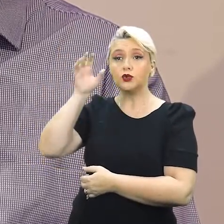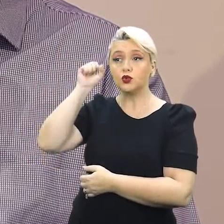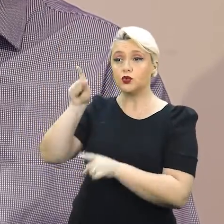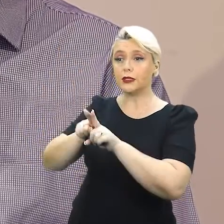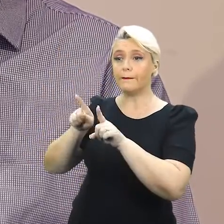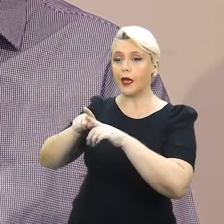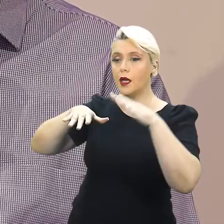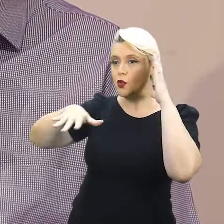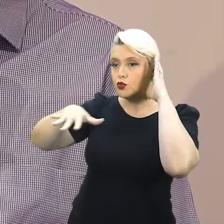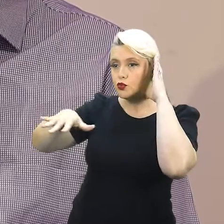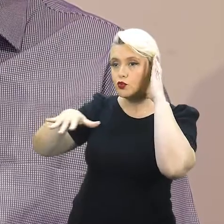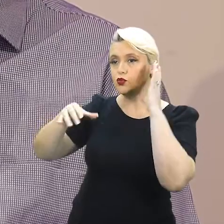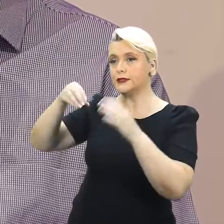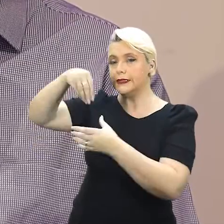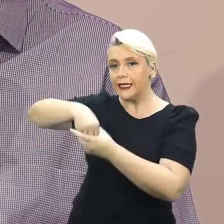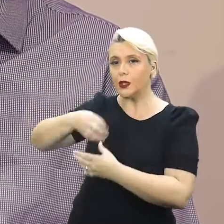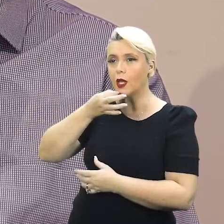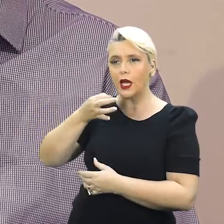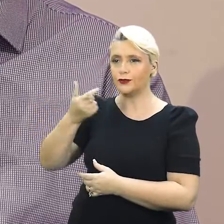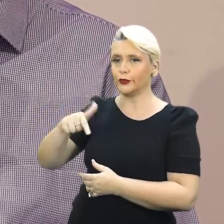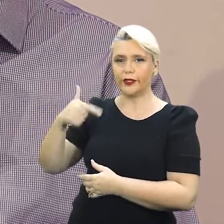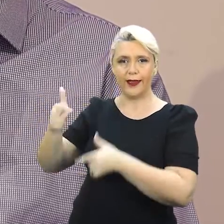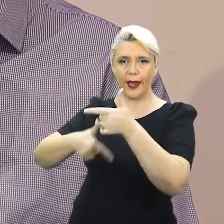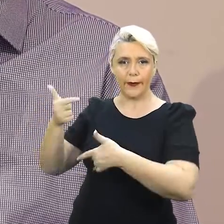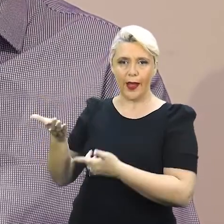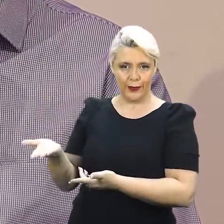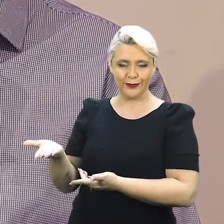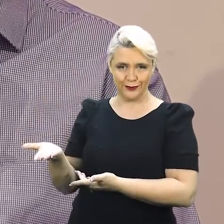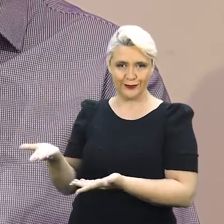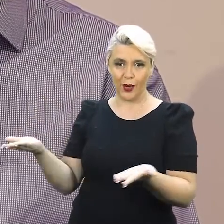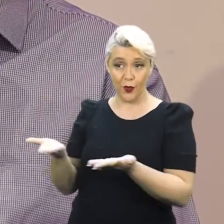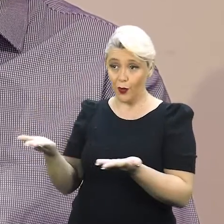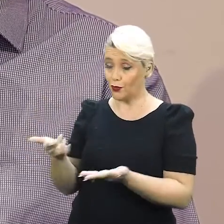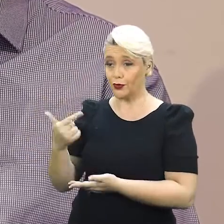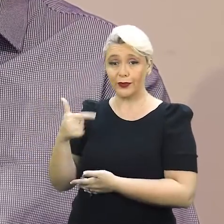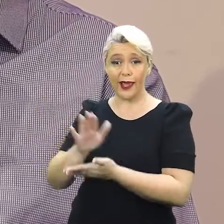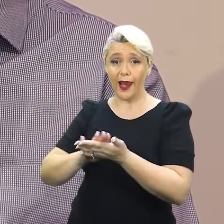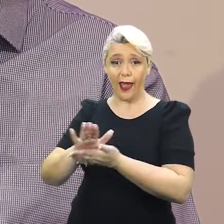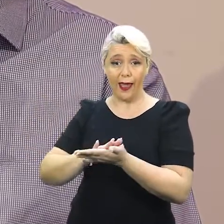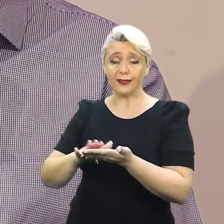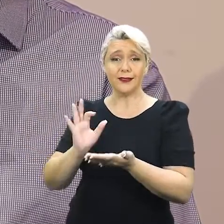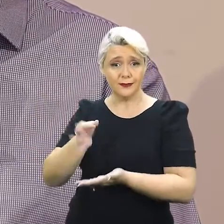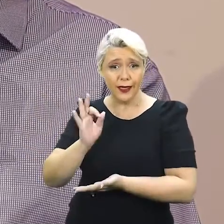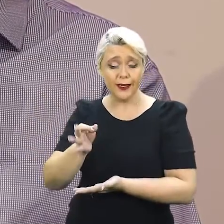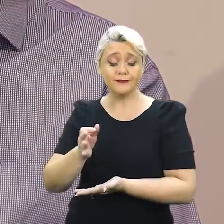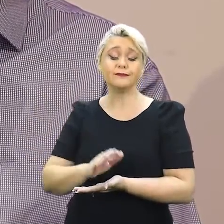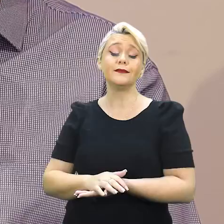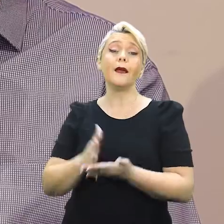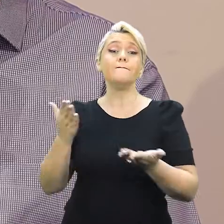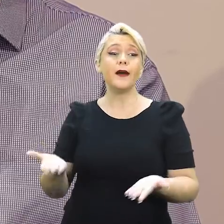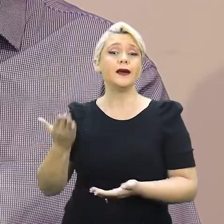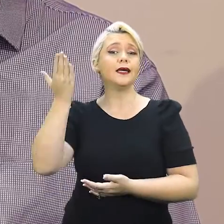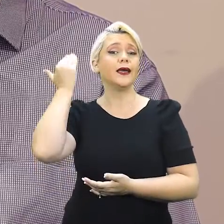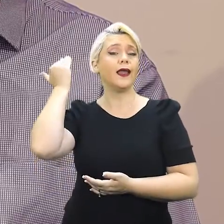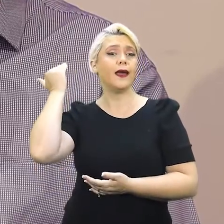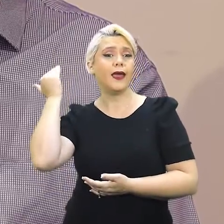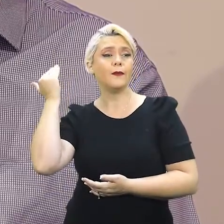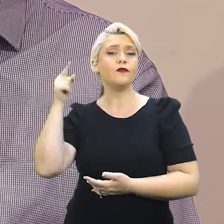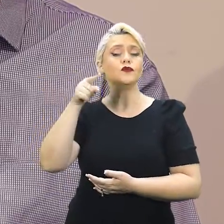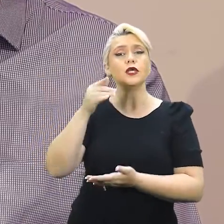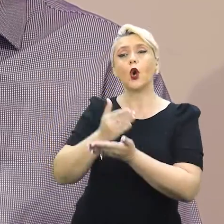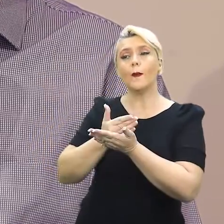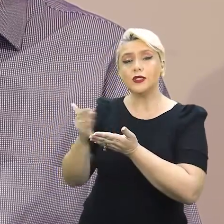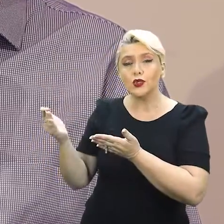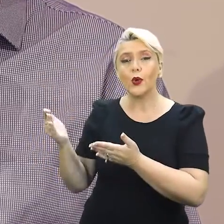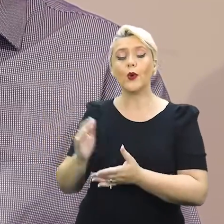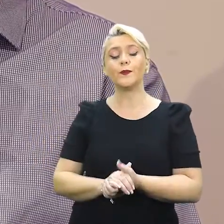de rádio são funções que já não existem mais, né? Hoje não se trabalha mais assim. Mas naquela época que você